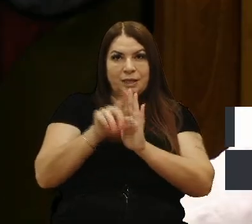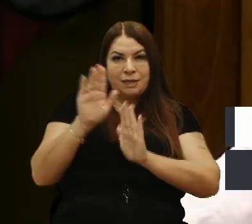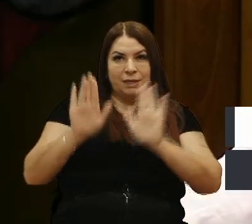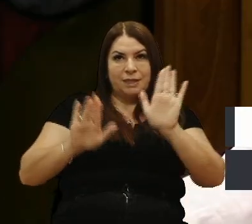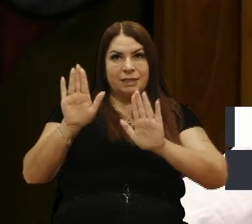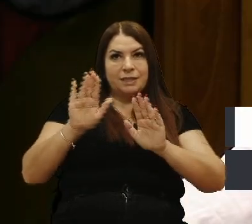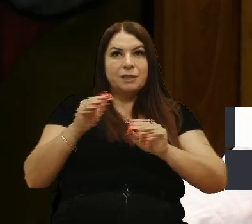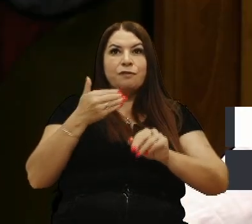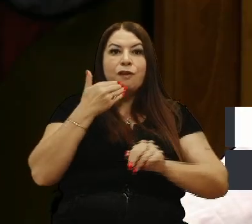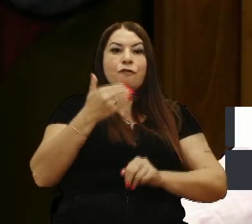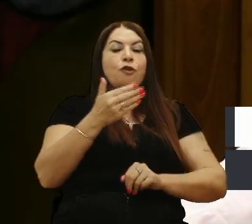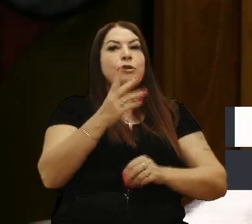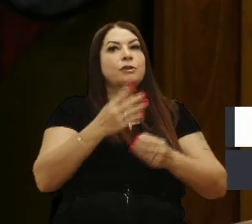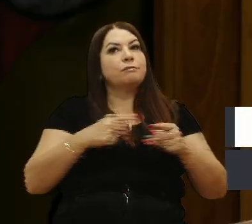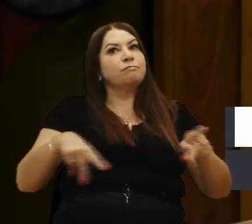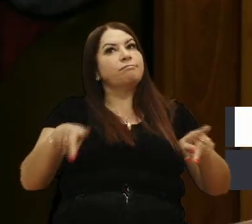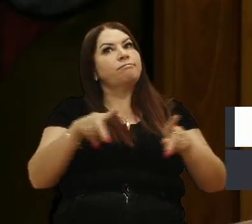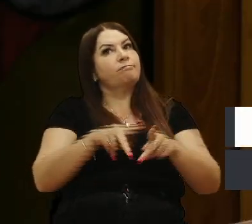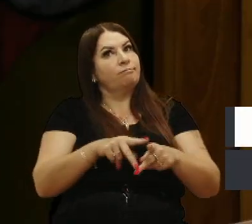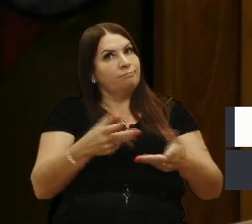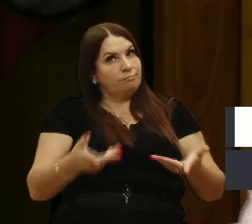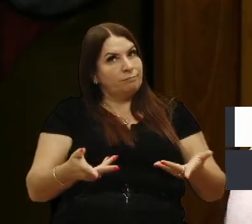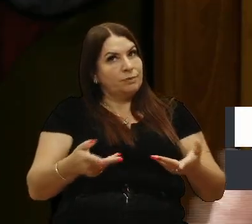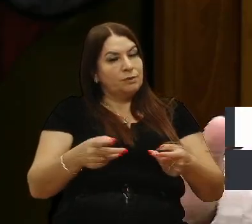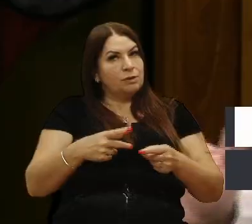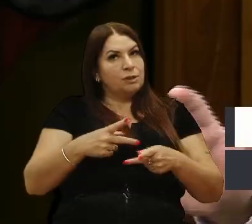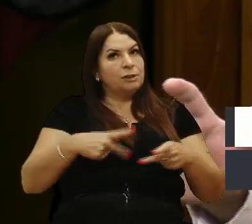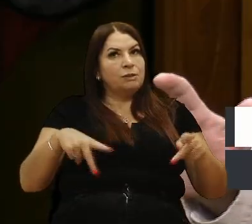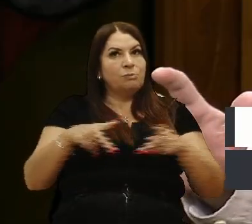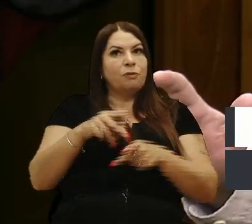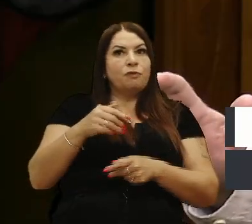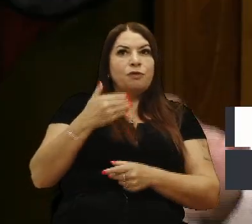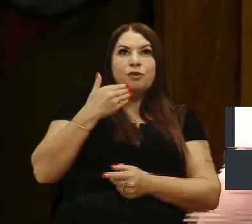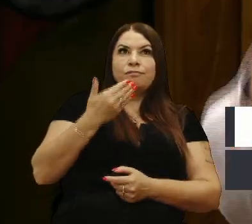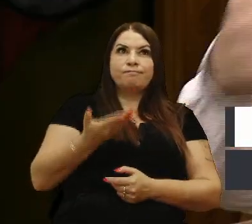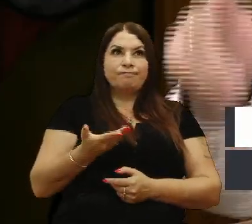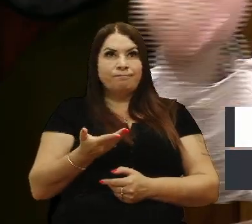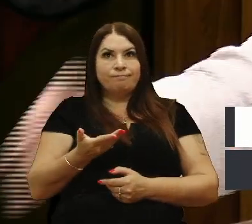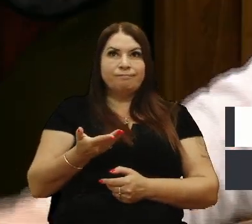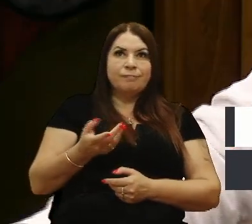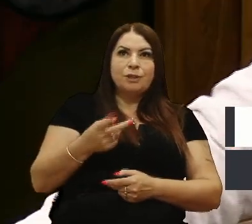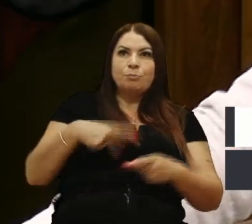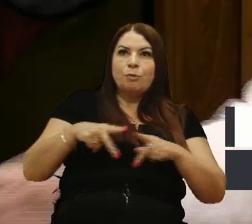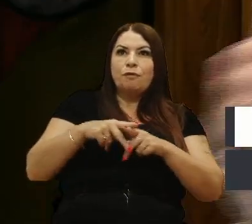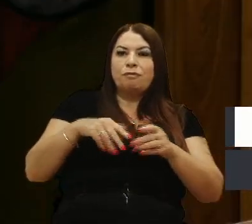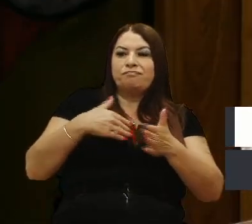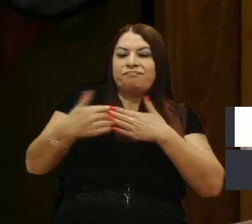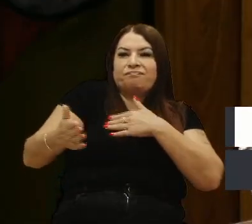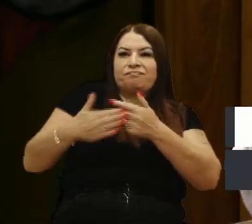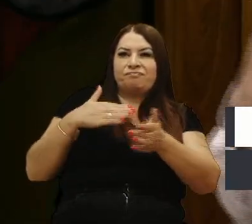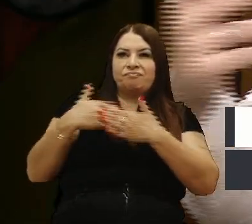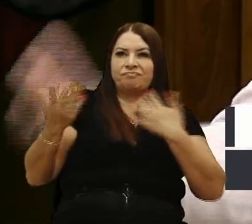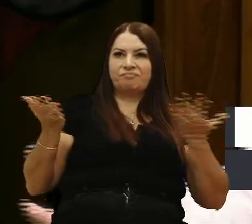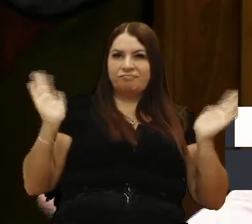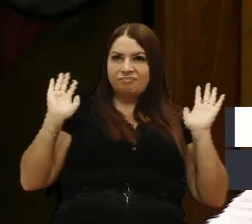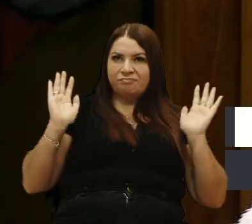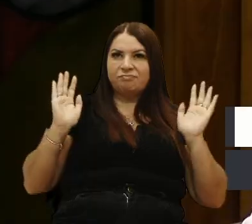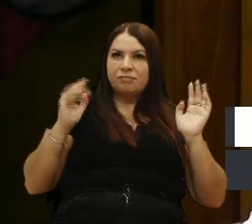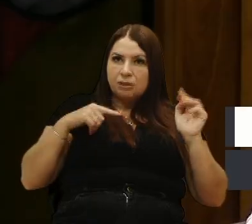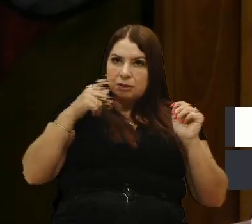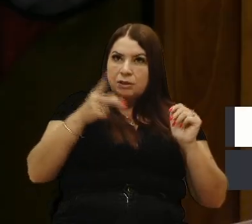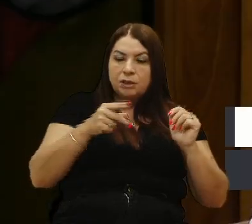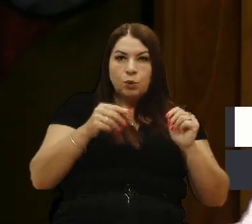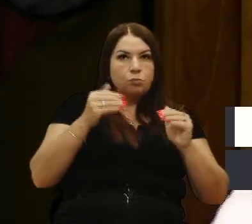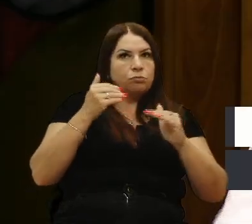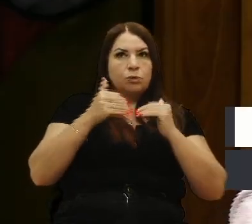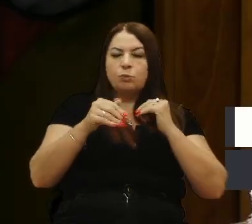povo. Que quando é para ser a favor do povo, daí o povo que se lasque. E eu já tenho uma concepção diversa do senhor.